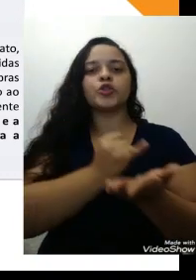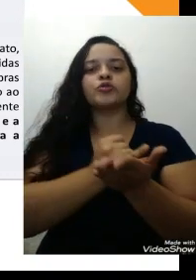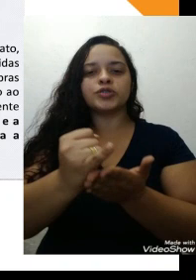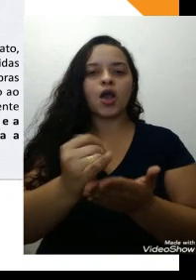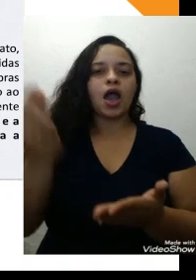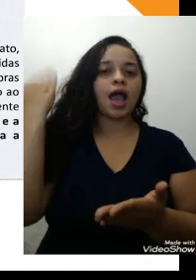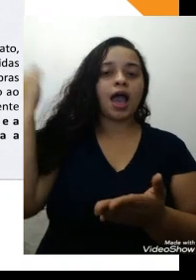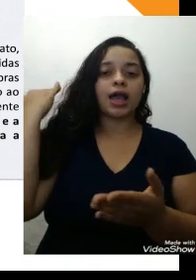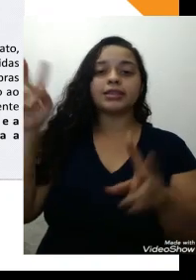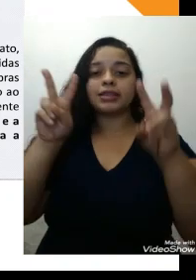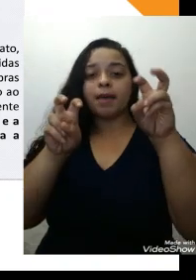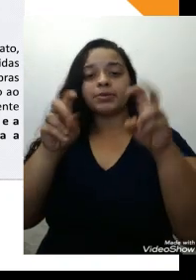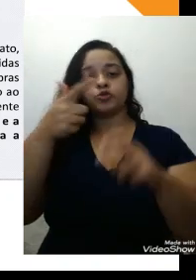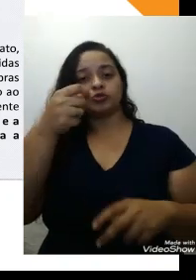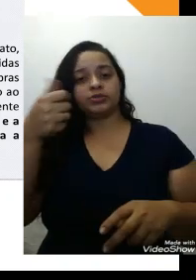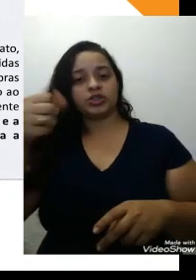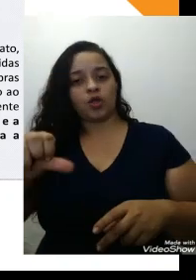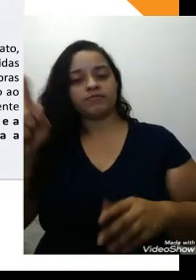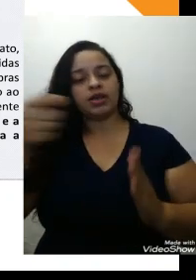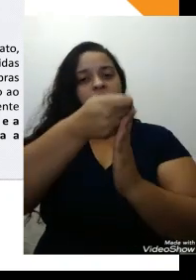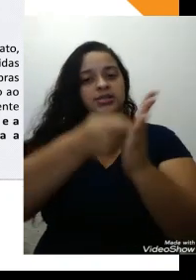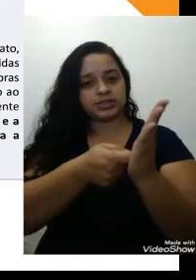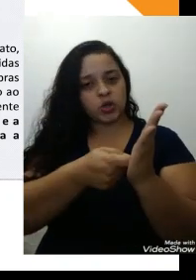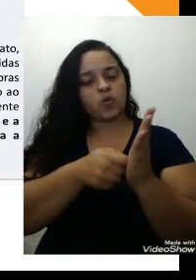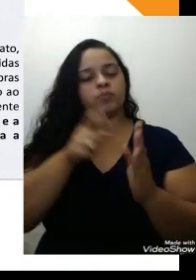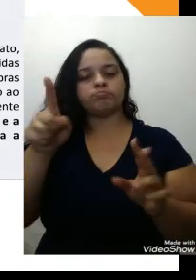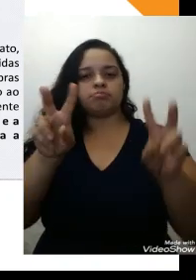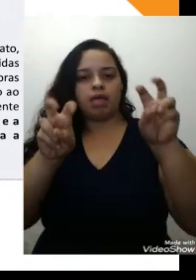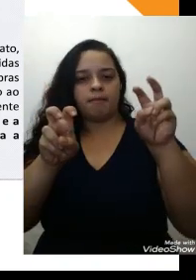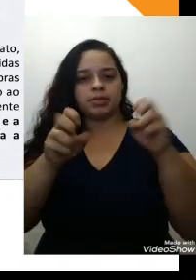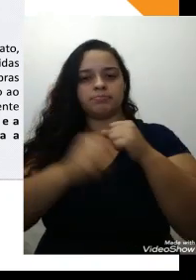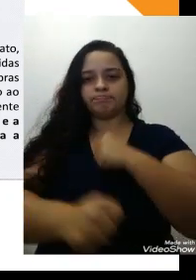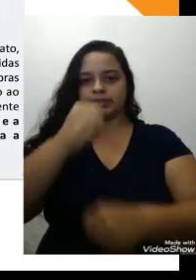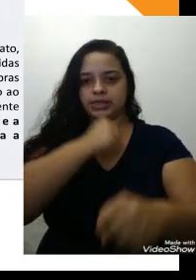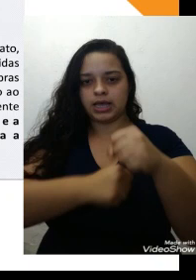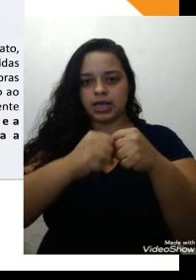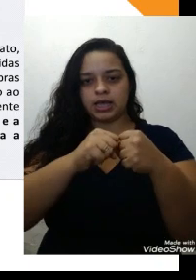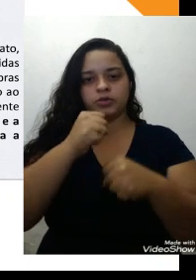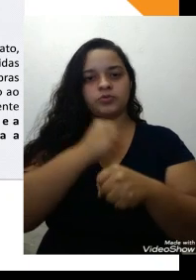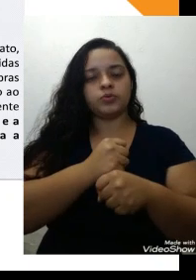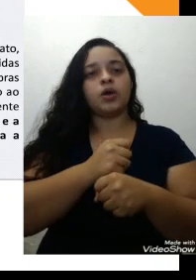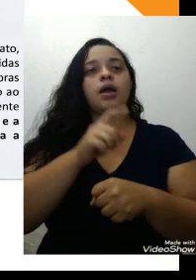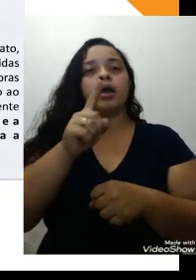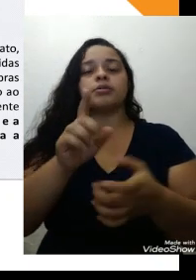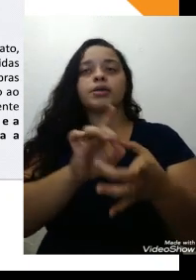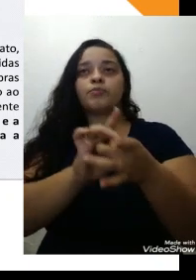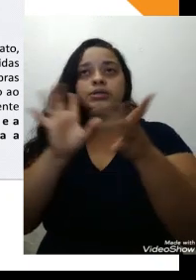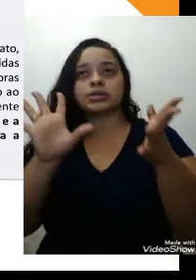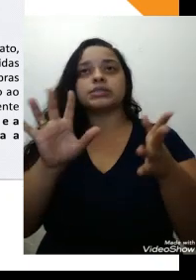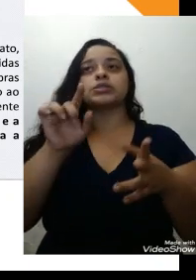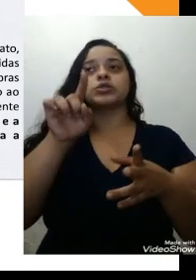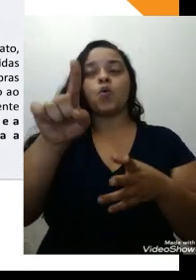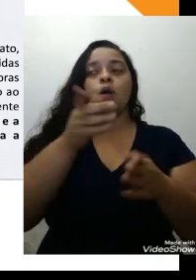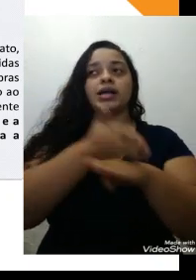que eu trouxe do tema do ano passado de redação. O tema do ano passado foi democratização do acesso ao